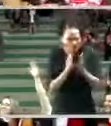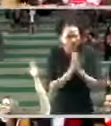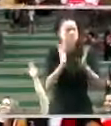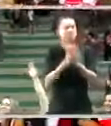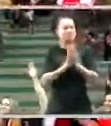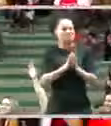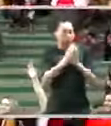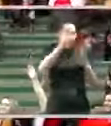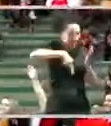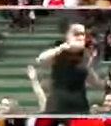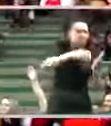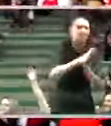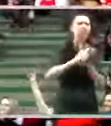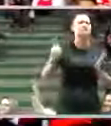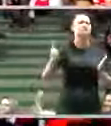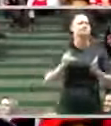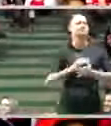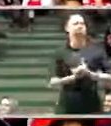é a costa."